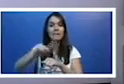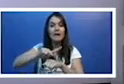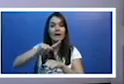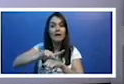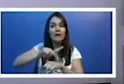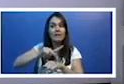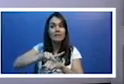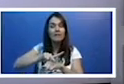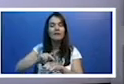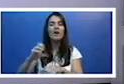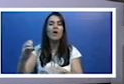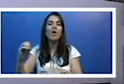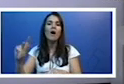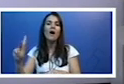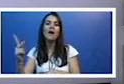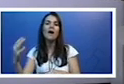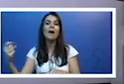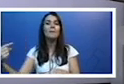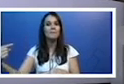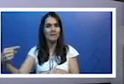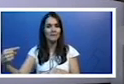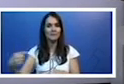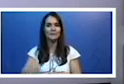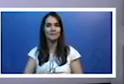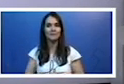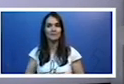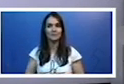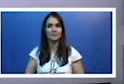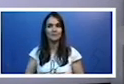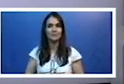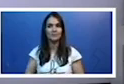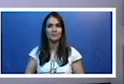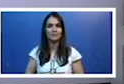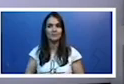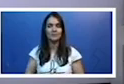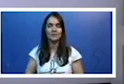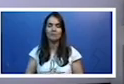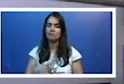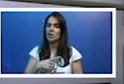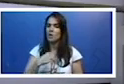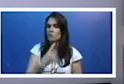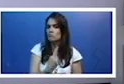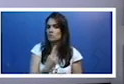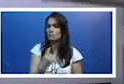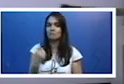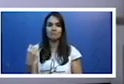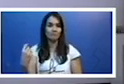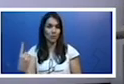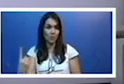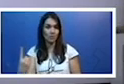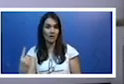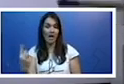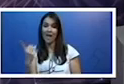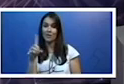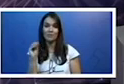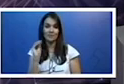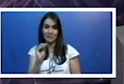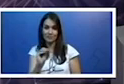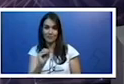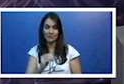e OH-. Então a prata só tem uma carga e o OH- também só tem uma, então a sua dissociação fica